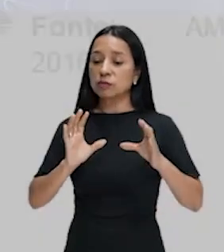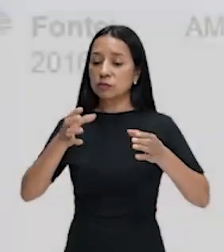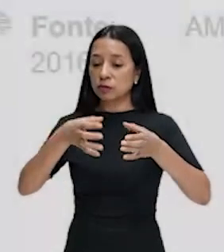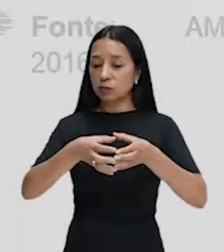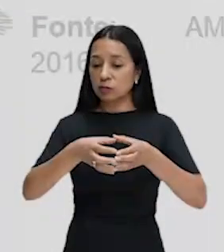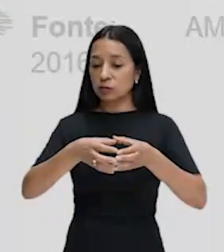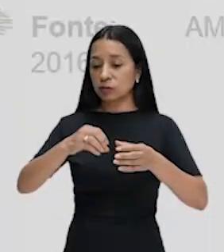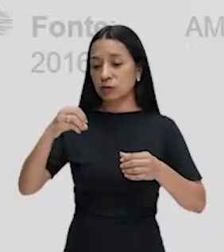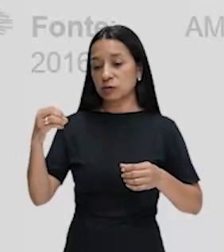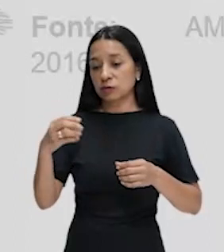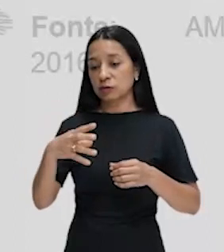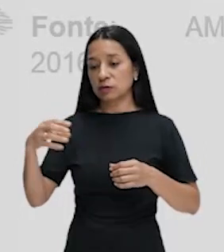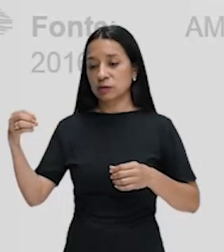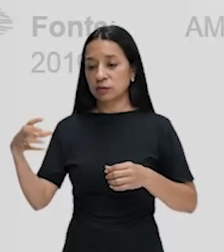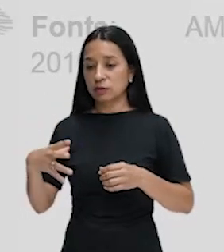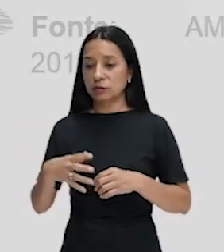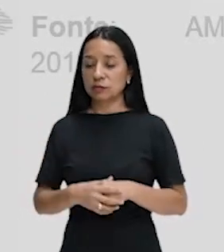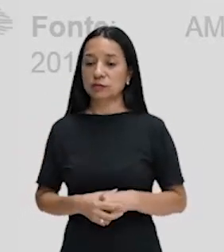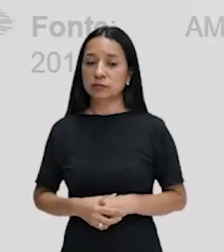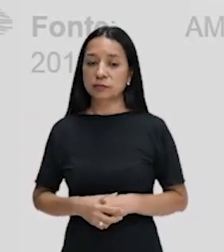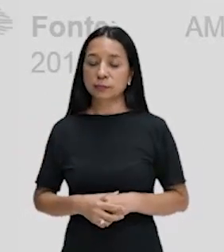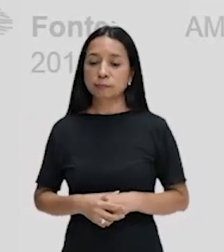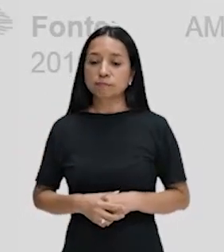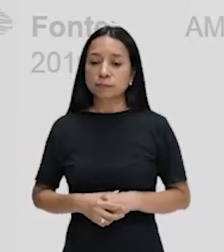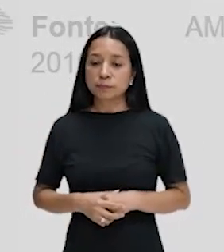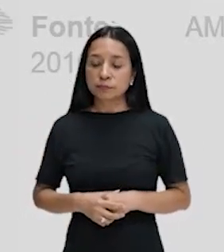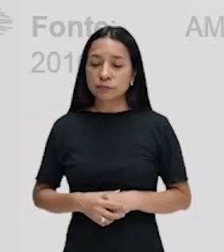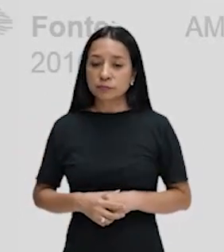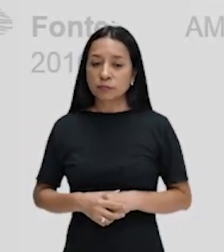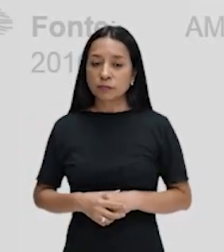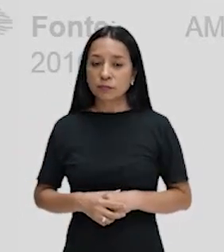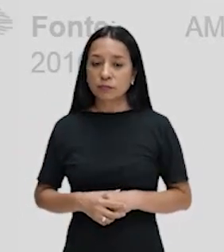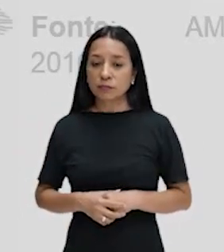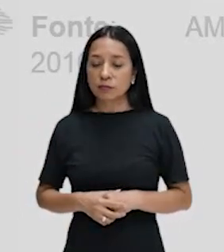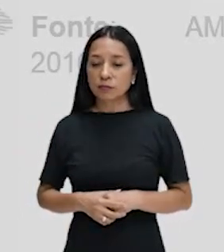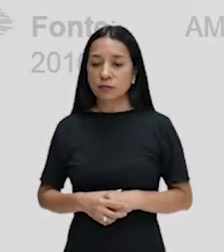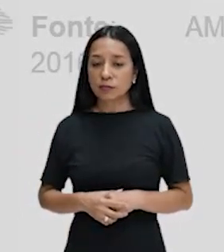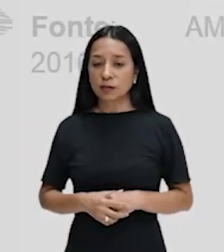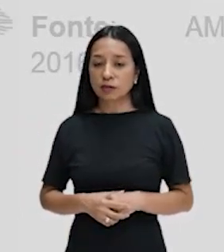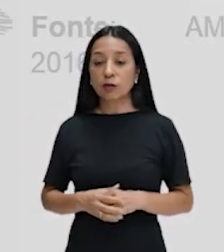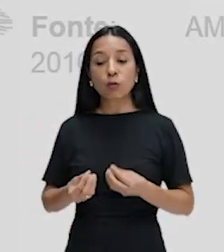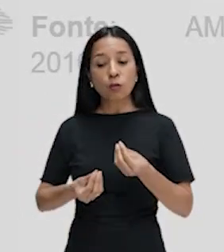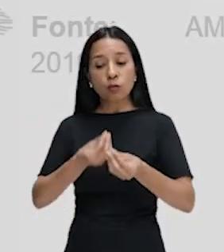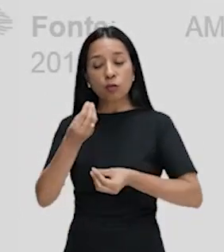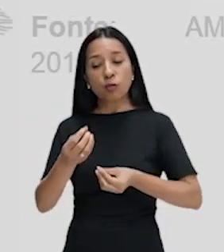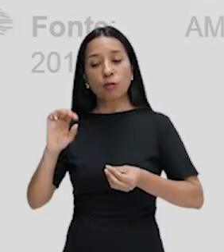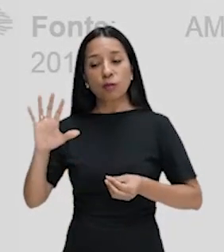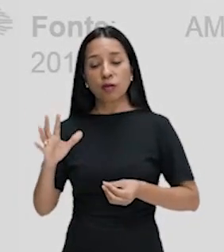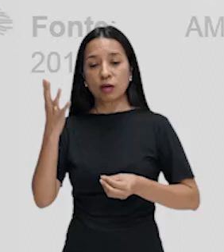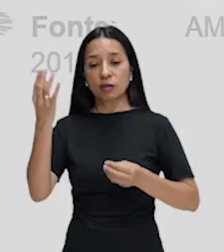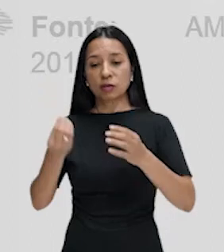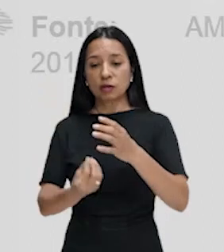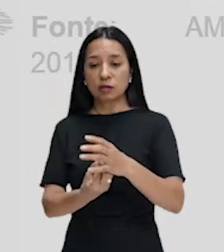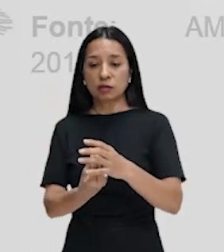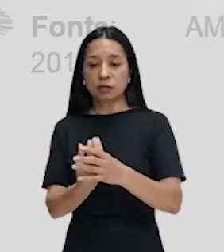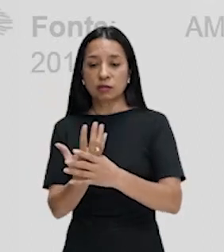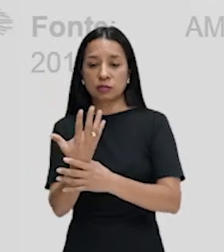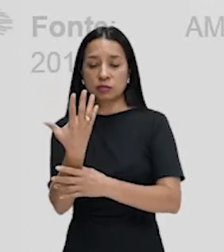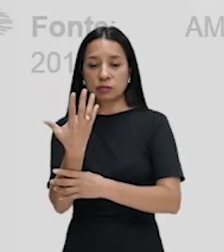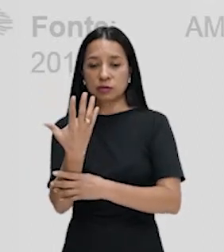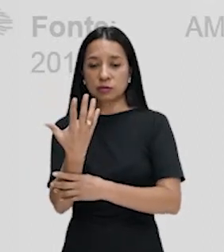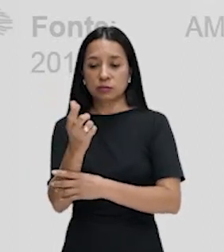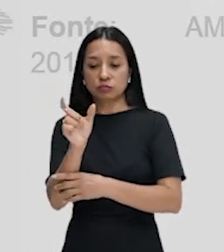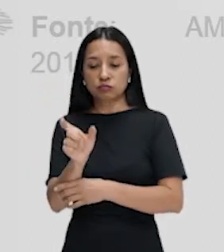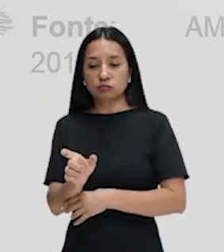a reprodução? A reprodução nesses indivíduos ocorre por metagênese, na maioria das espécies, tá?